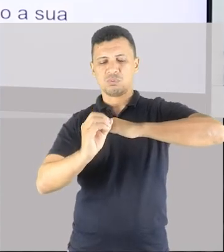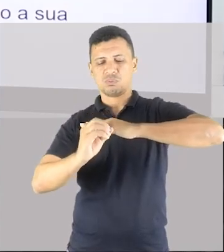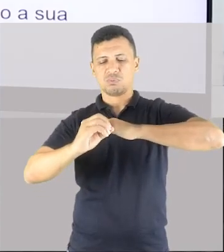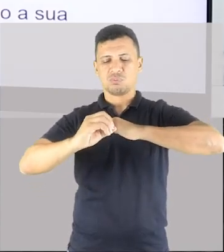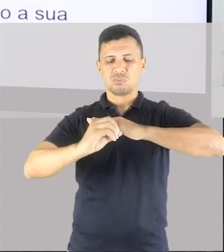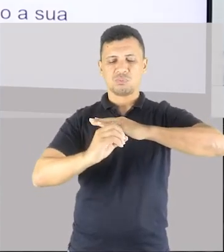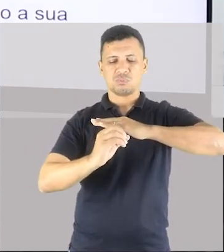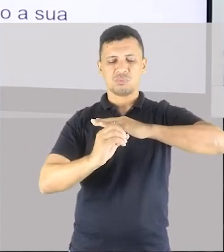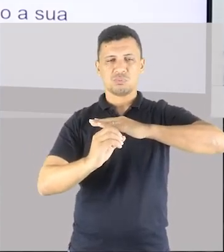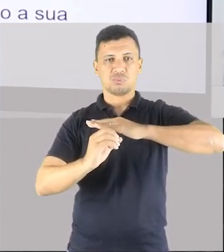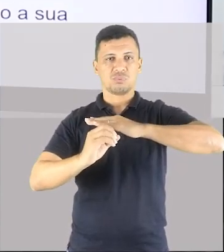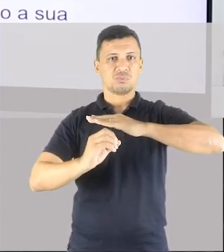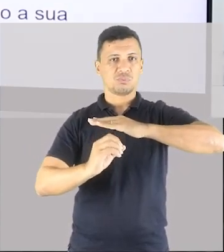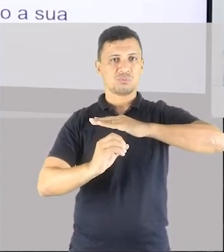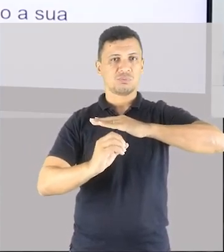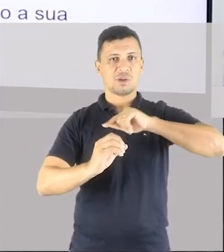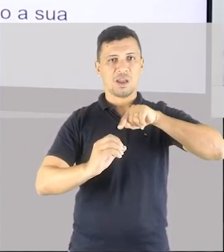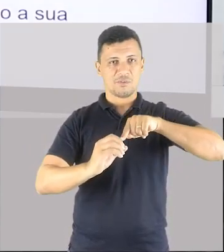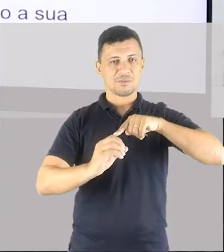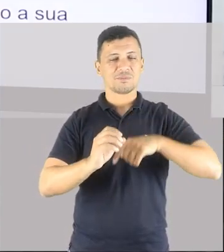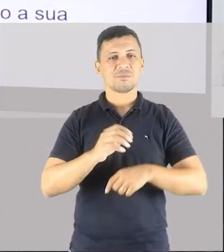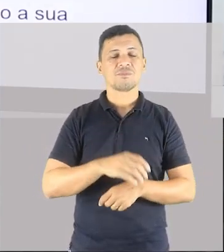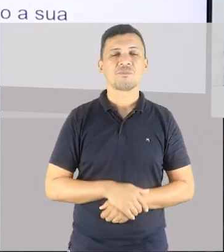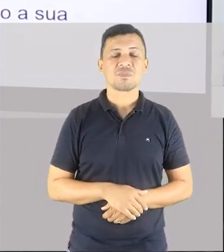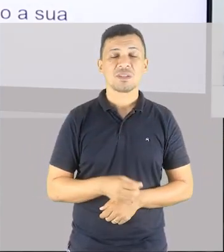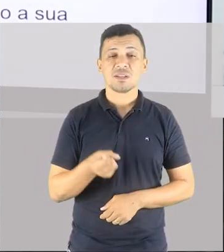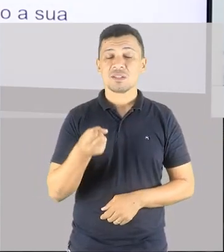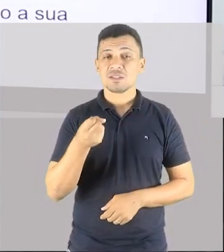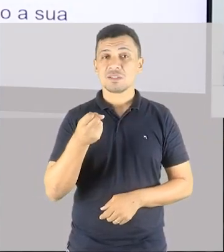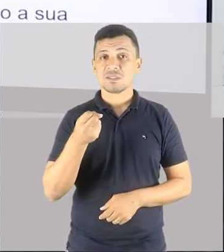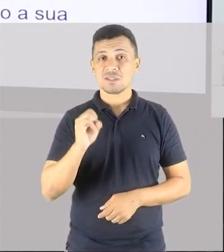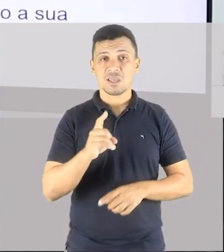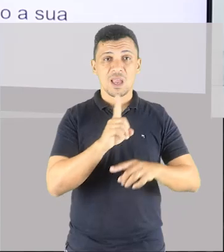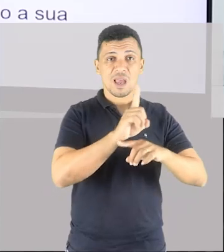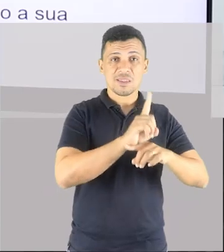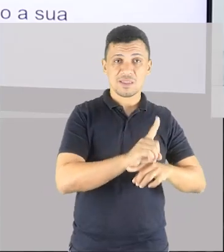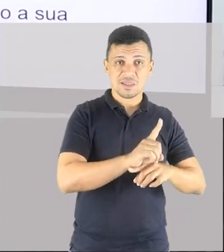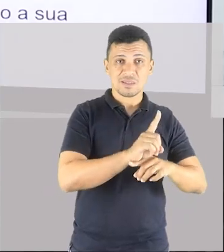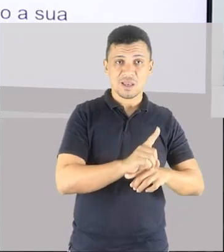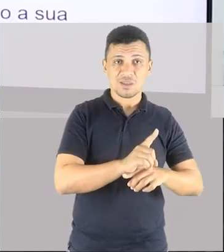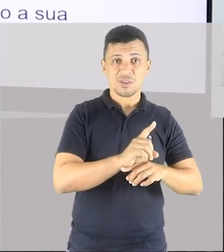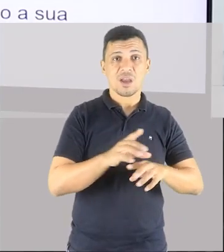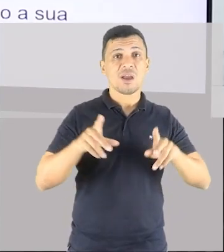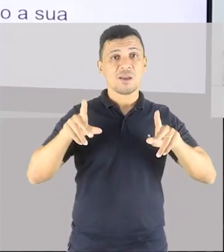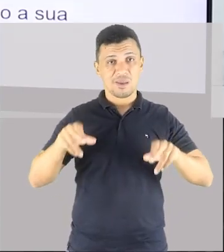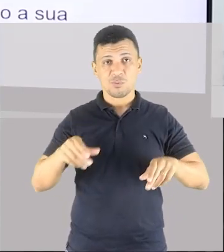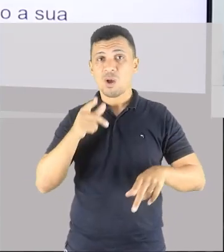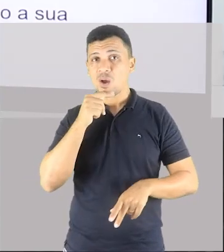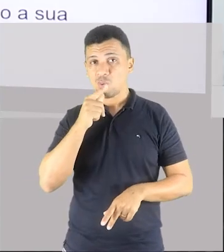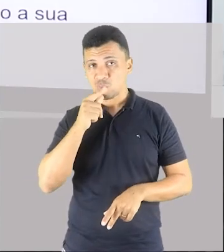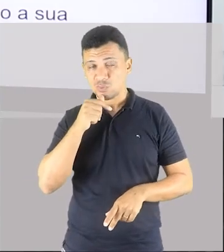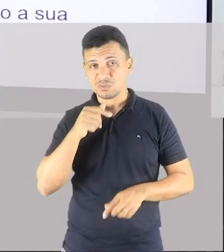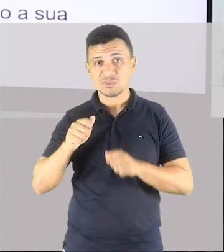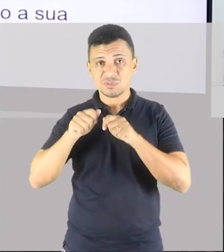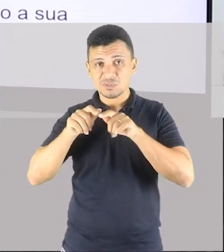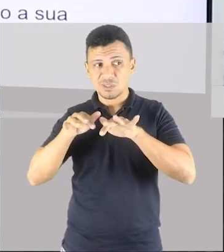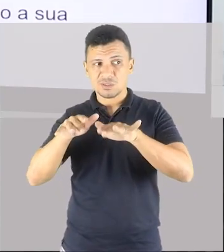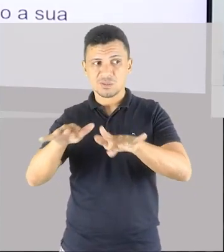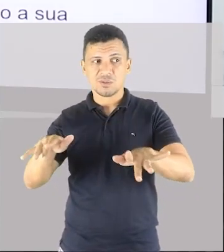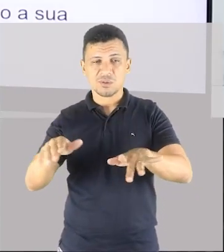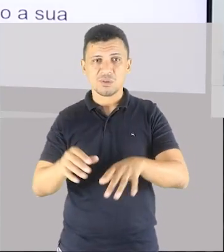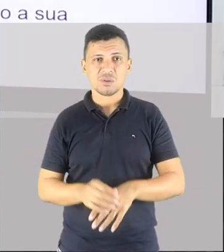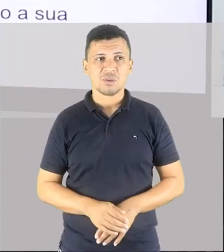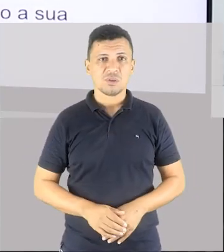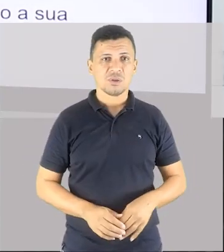totalmente submerso. Então, se a densidade do corpo for a mesma do líquido, Se você colocar ele bem